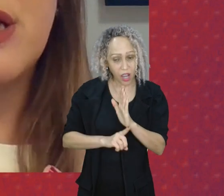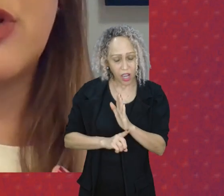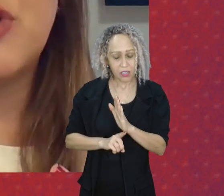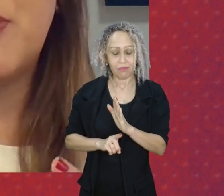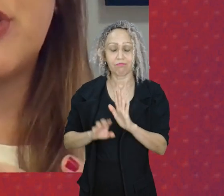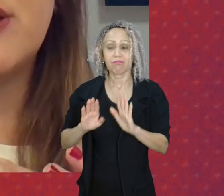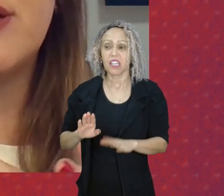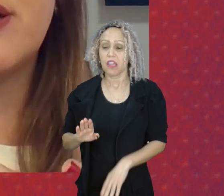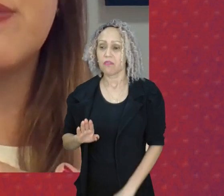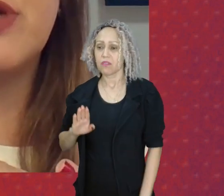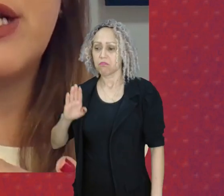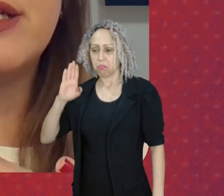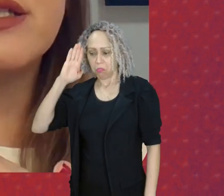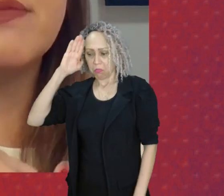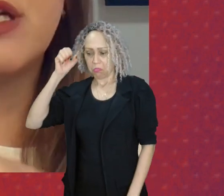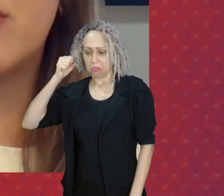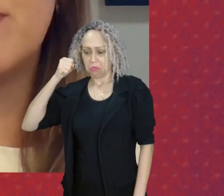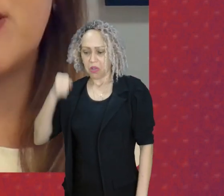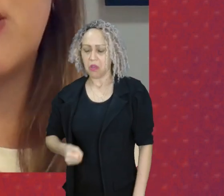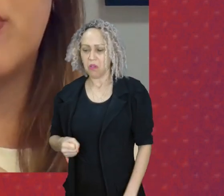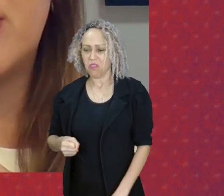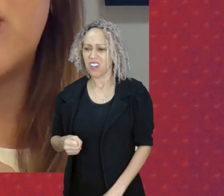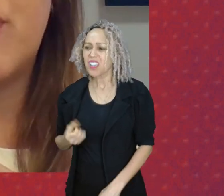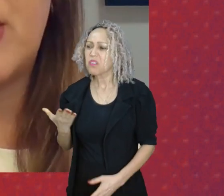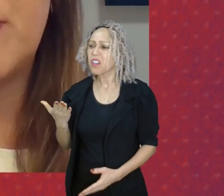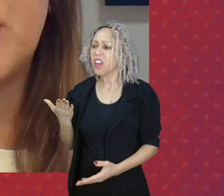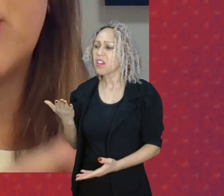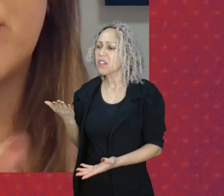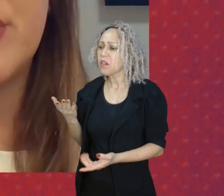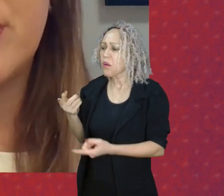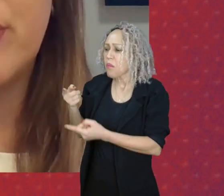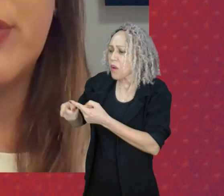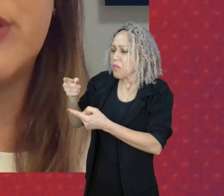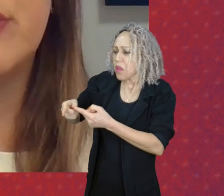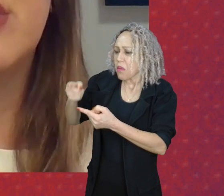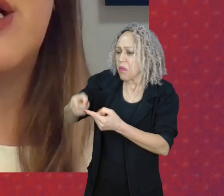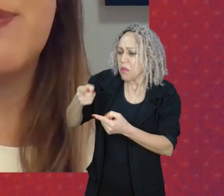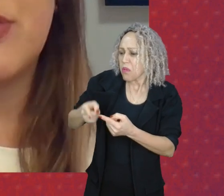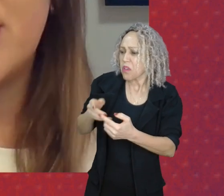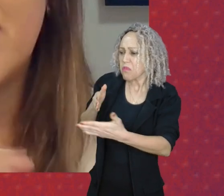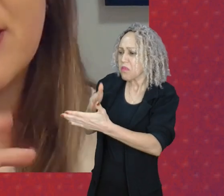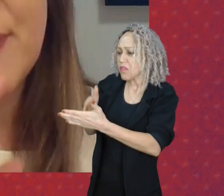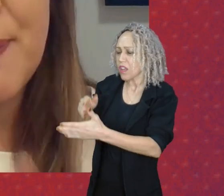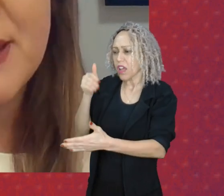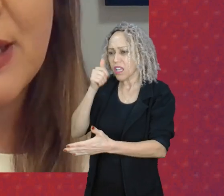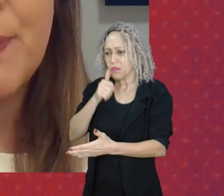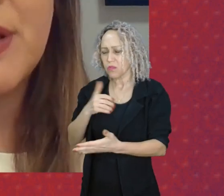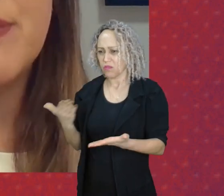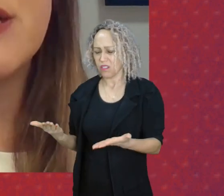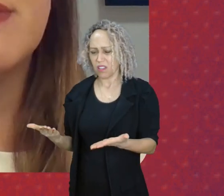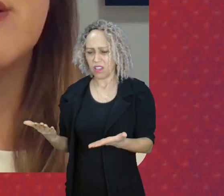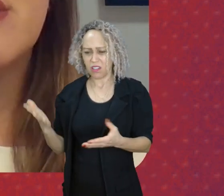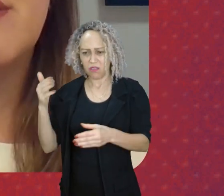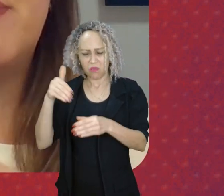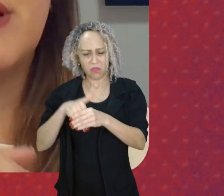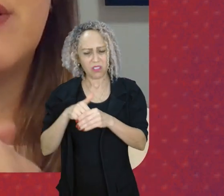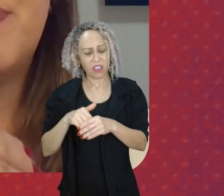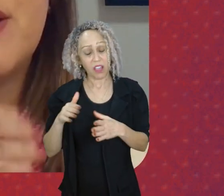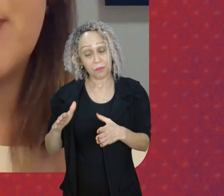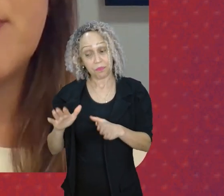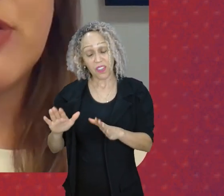retrocessos que a gente pode até dizer que as mulheres começaram a votar de fato a partir de 88. As pessoas negras também passaram pela mesma